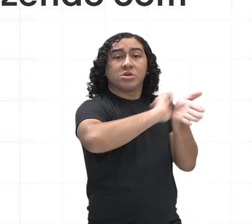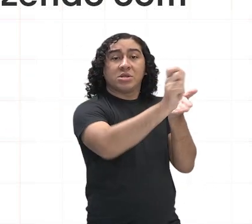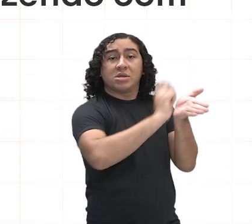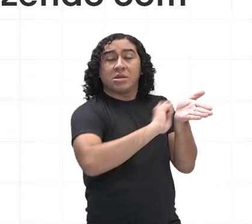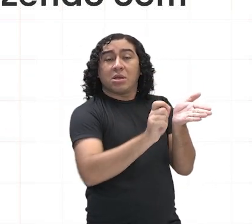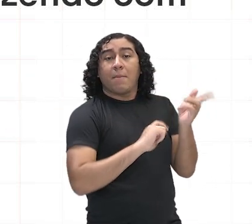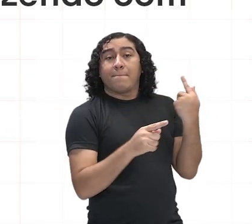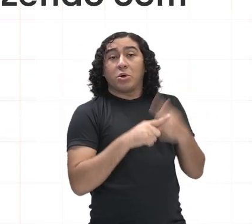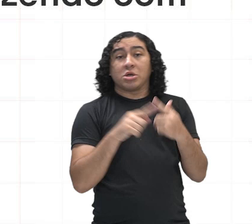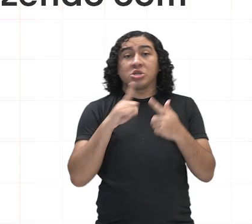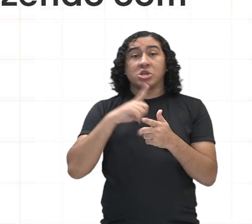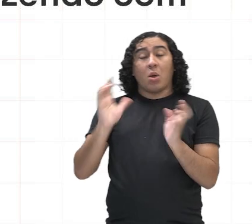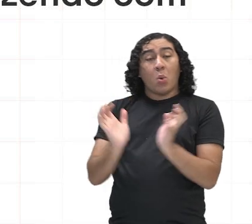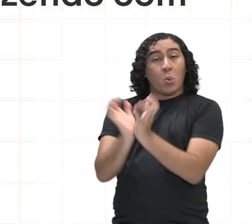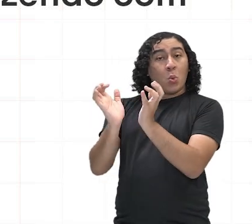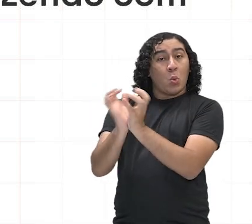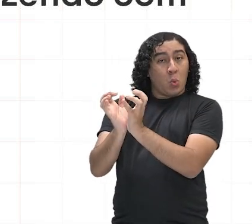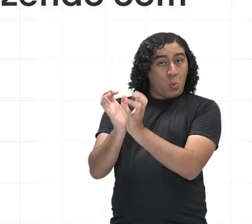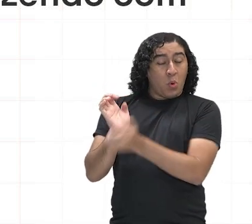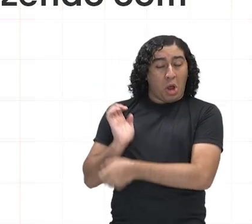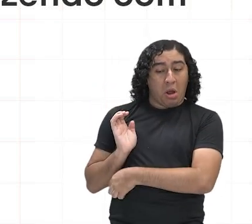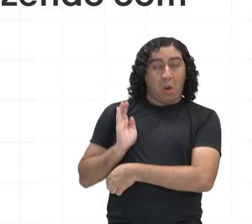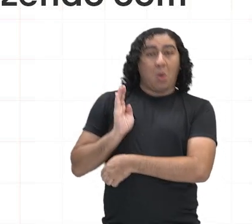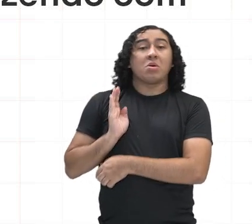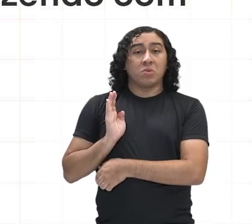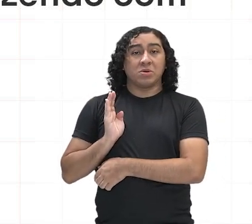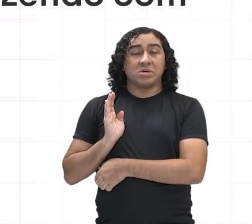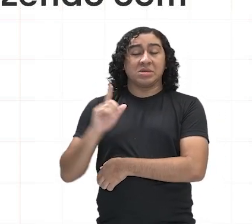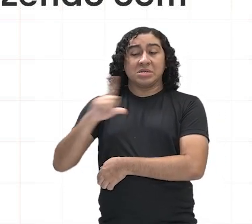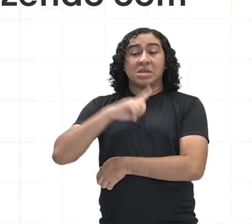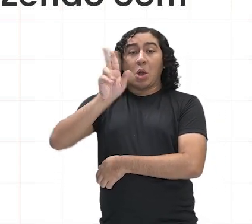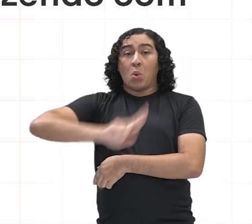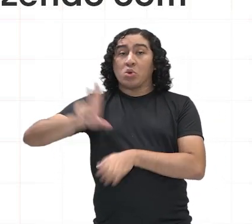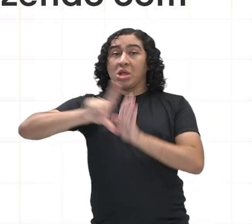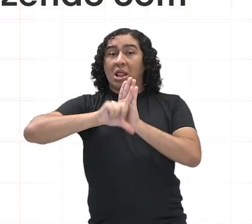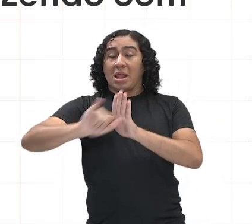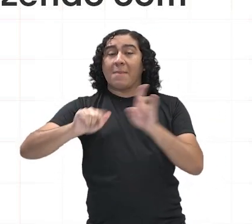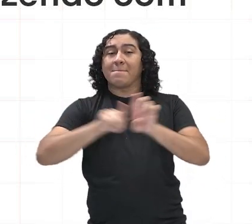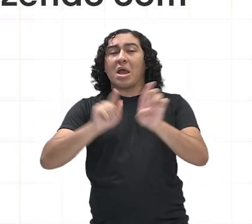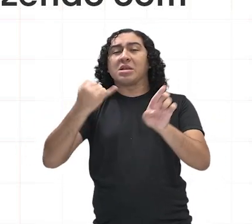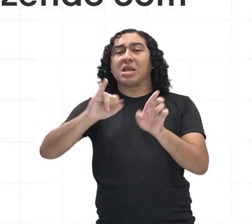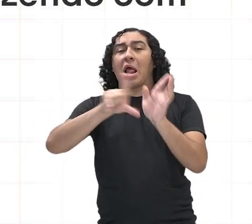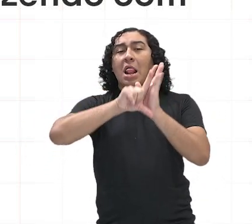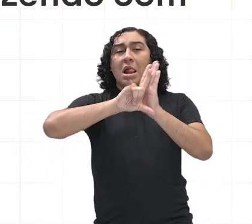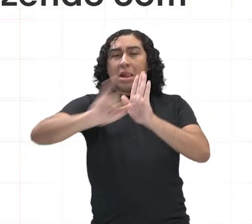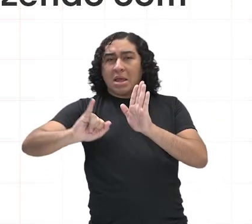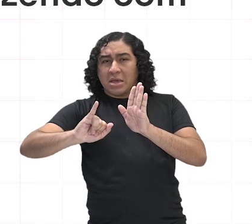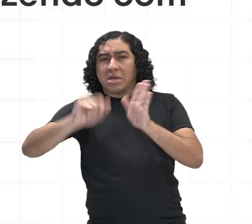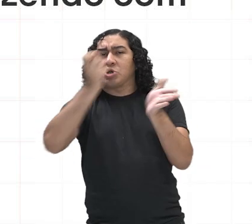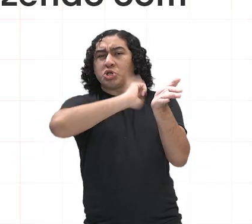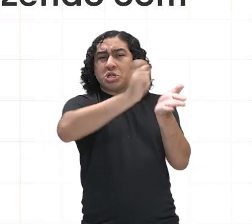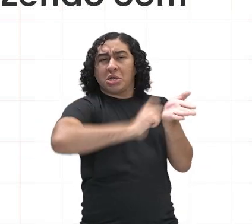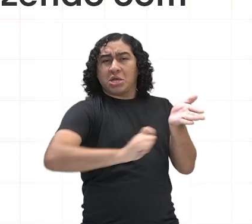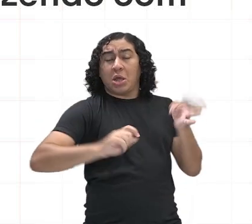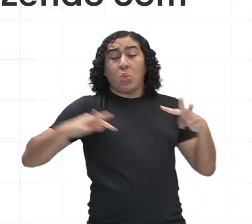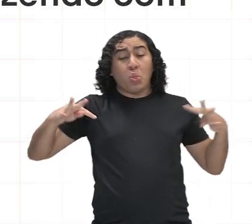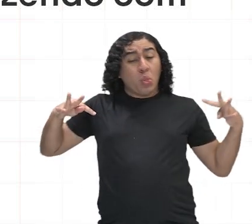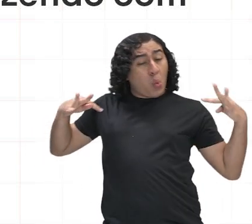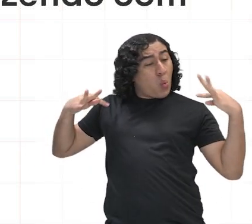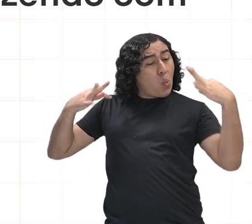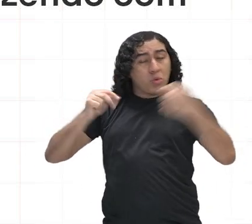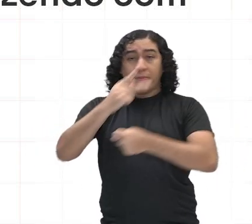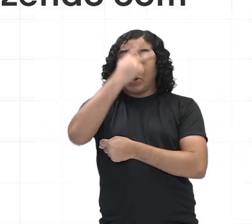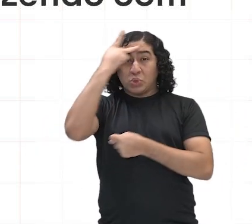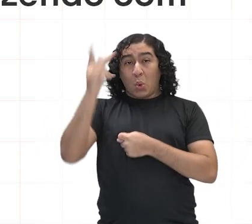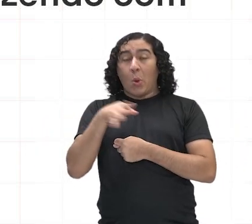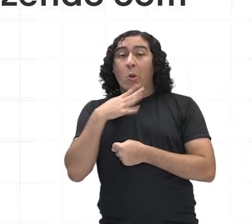se utilizava, então, das leis em favor próprio. Se agora essa lei ela é escrita, todo mundo pode saber o que acontece. Vamos